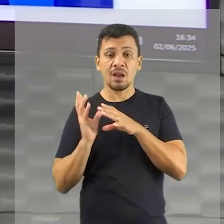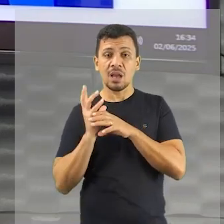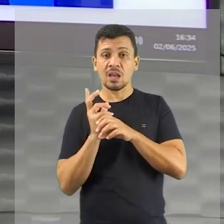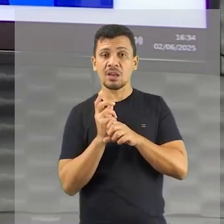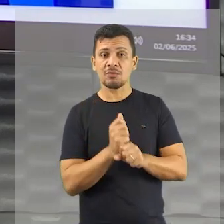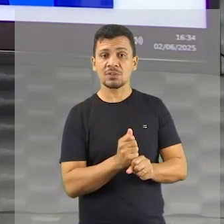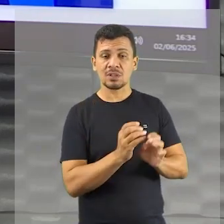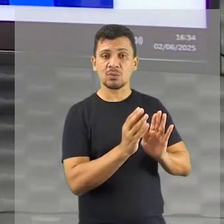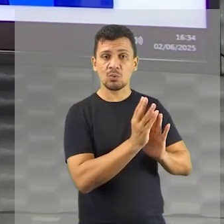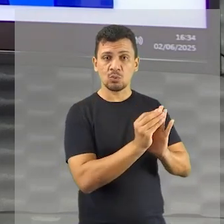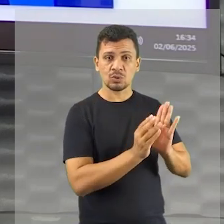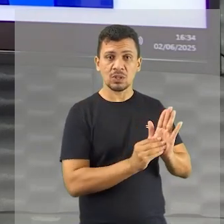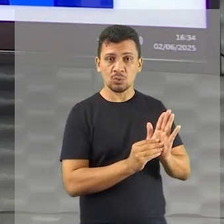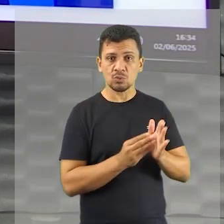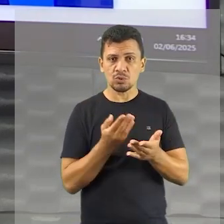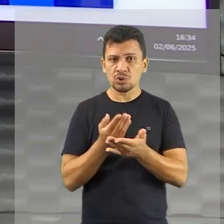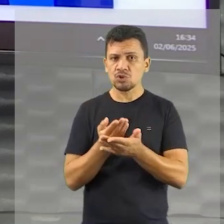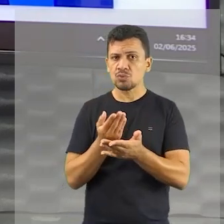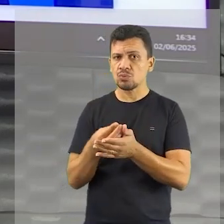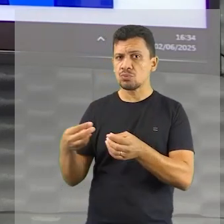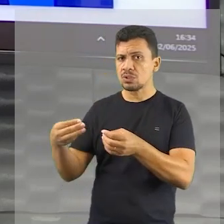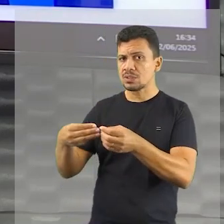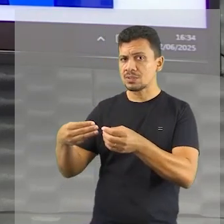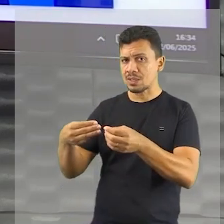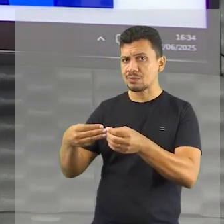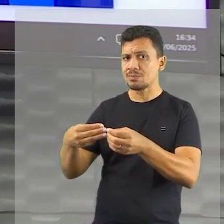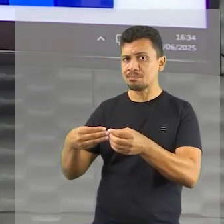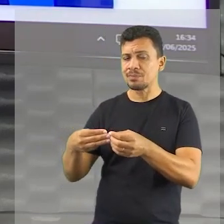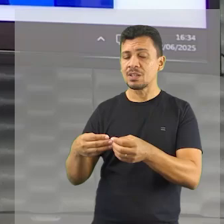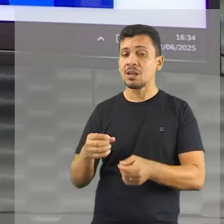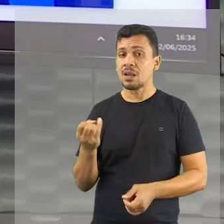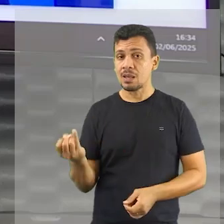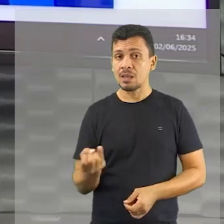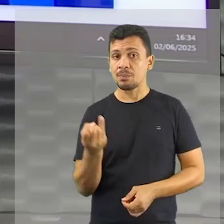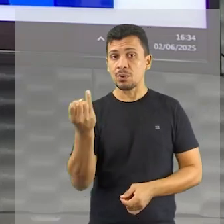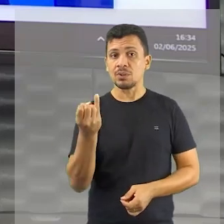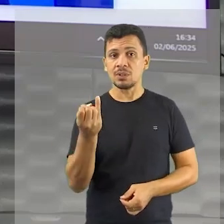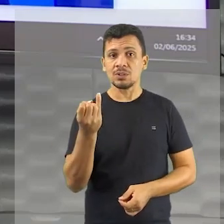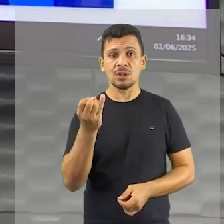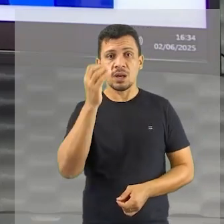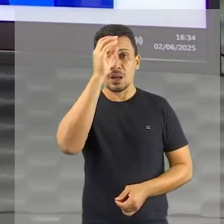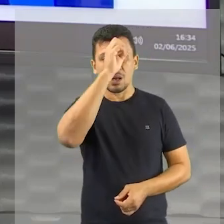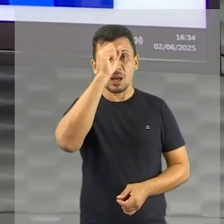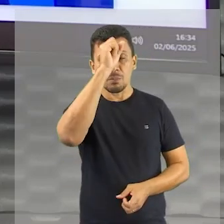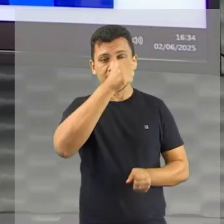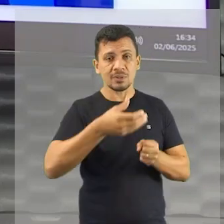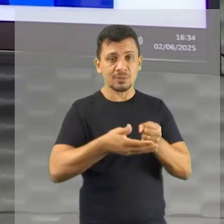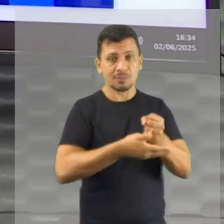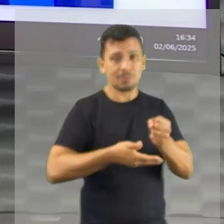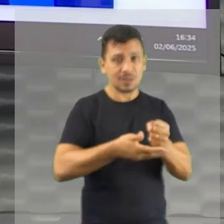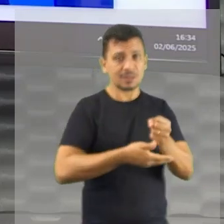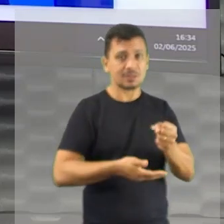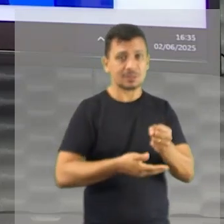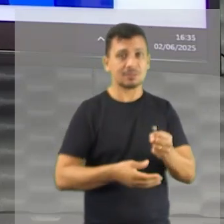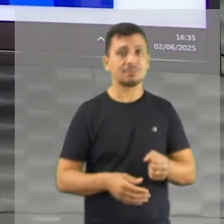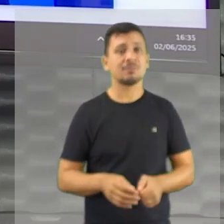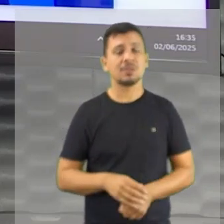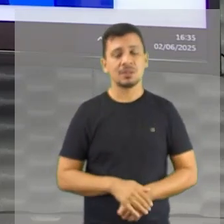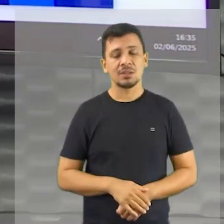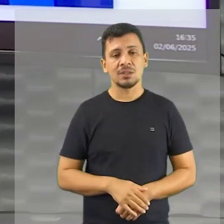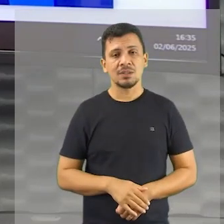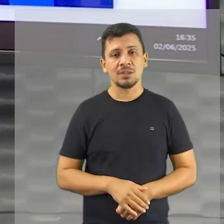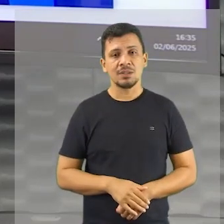no nosso conteúdo de citologia, tá? É importante que vocês tenham ali o básico da área de citologia, de célula